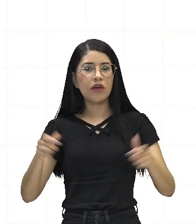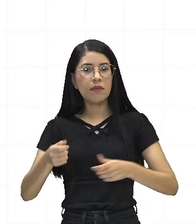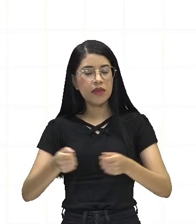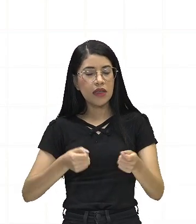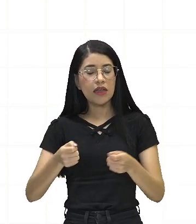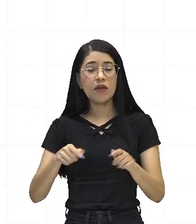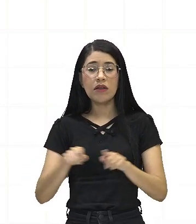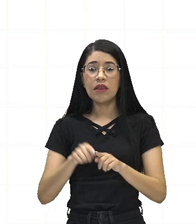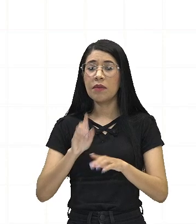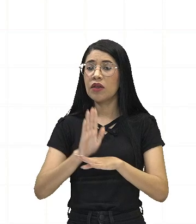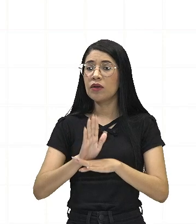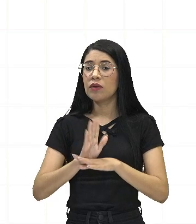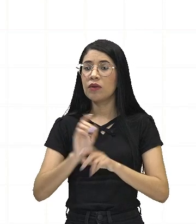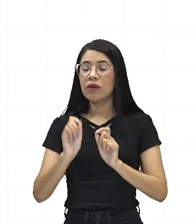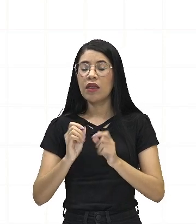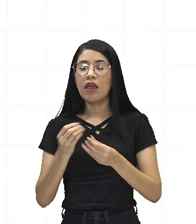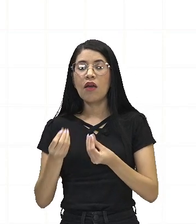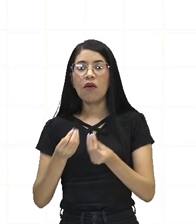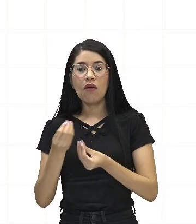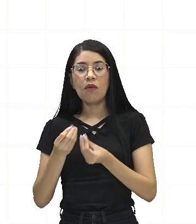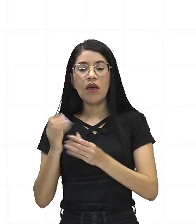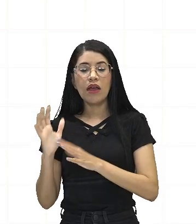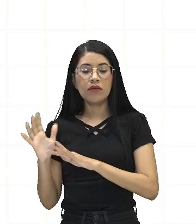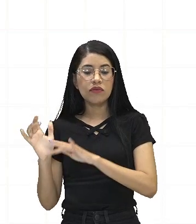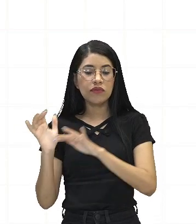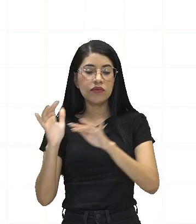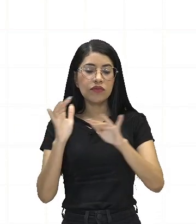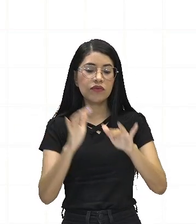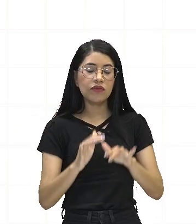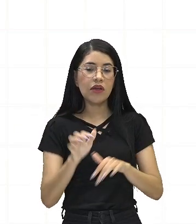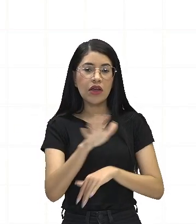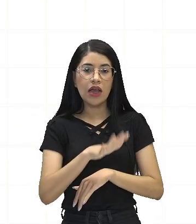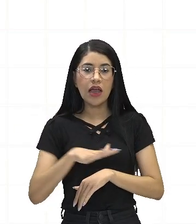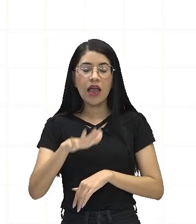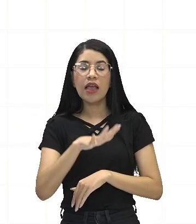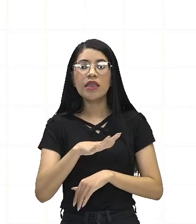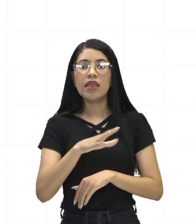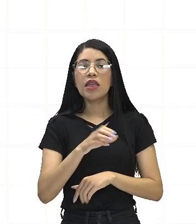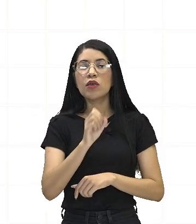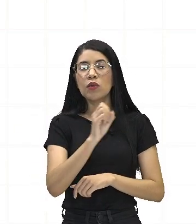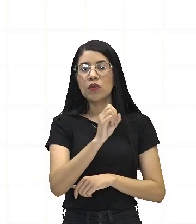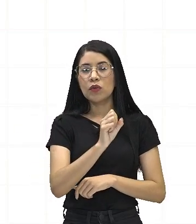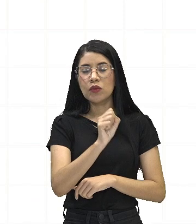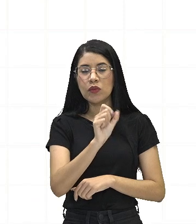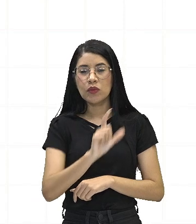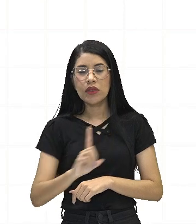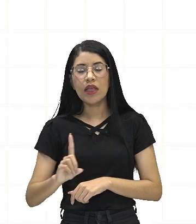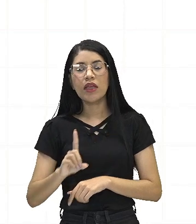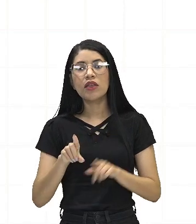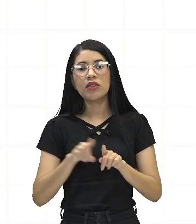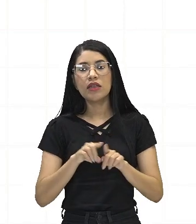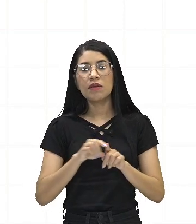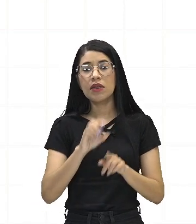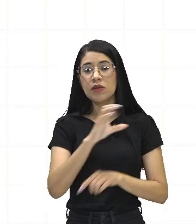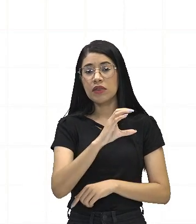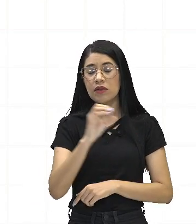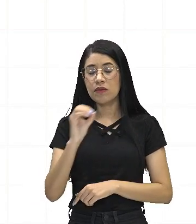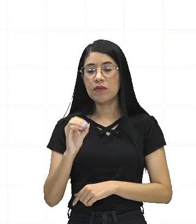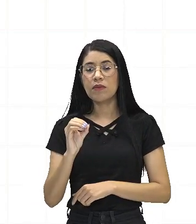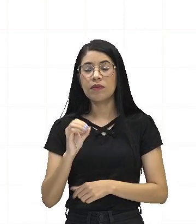vai favorecer aí a ocupação, né, a chegada de povos para as regiões sudeste, centro-oeste. A mão